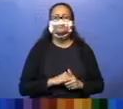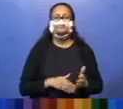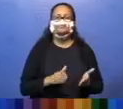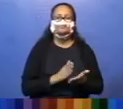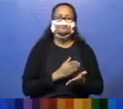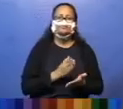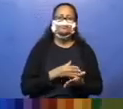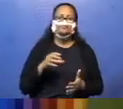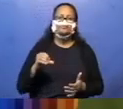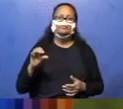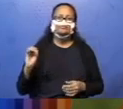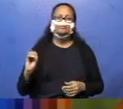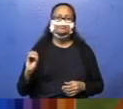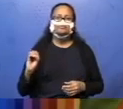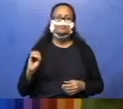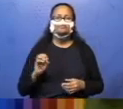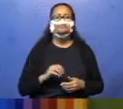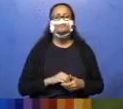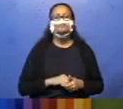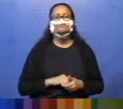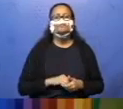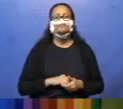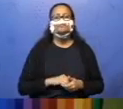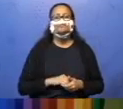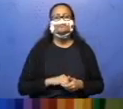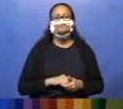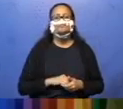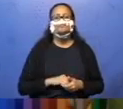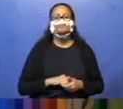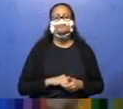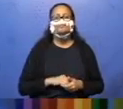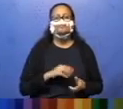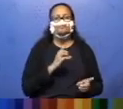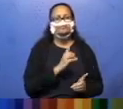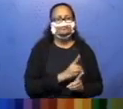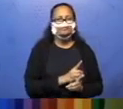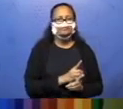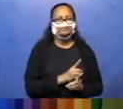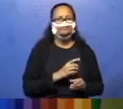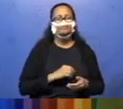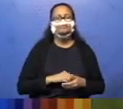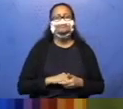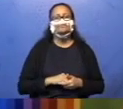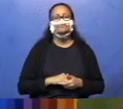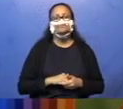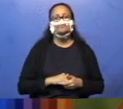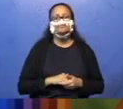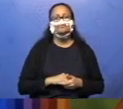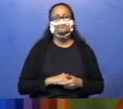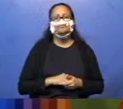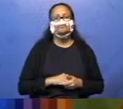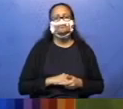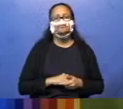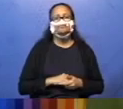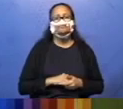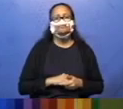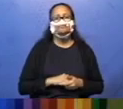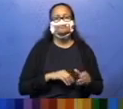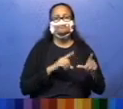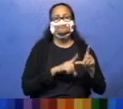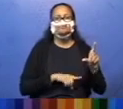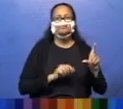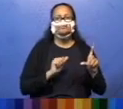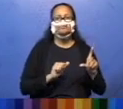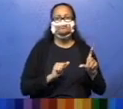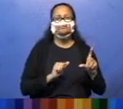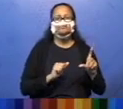Página 90. Virou? Achou? Então vamos lá comigo. A. Sublinhe